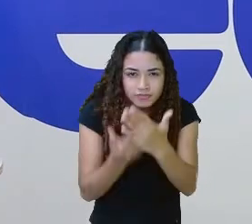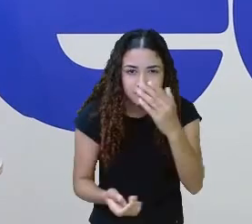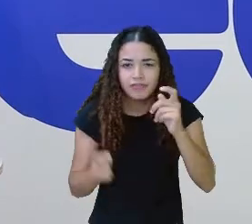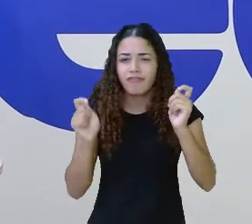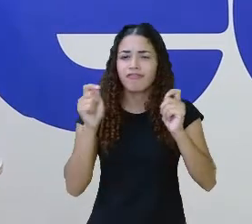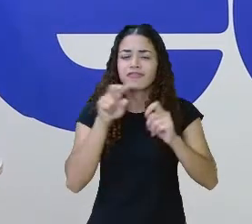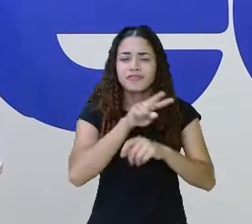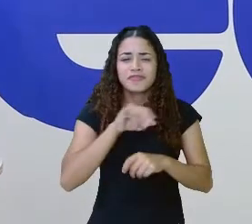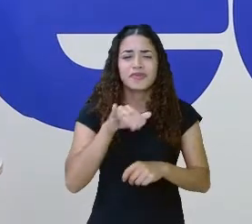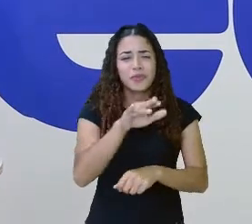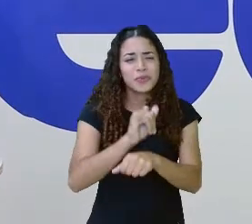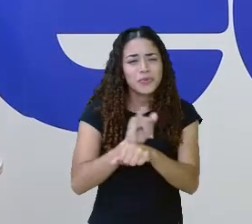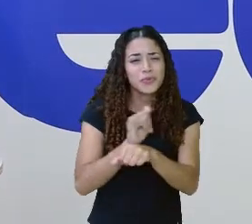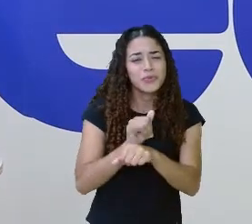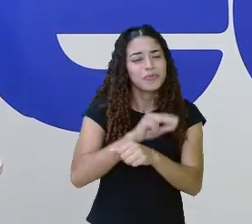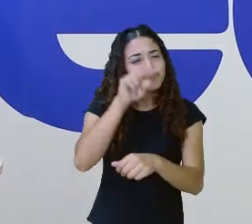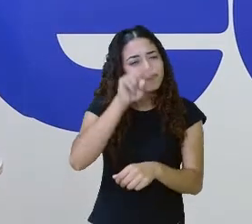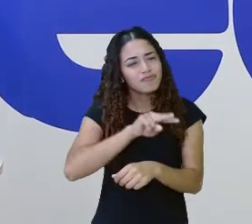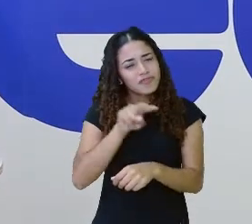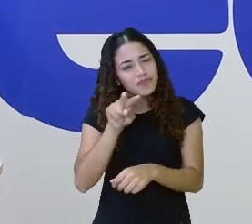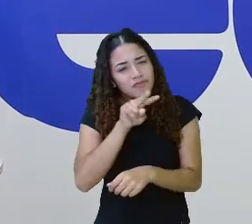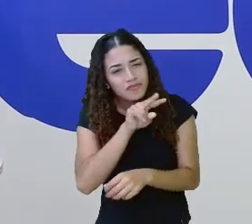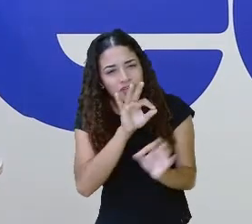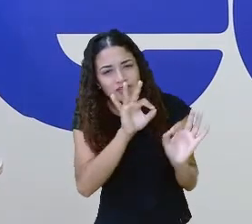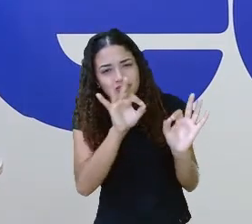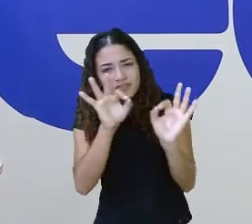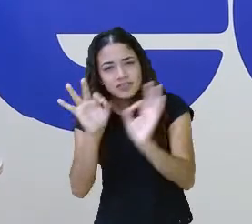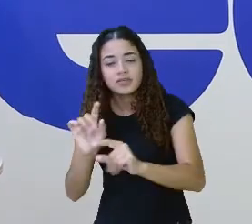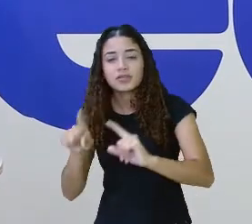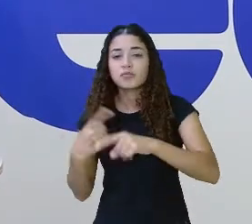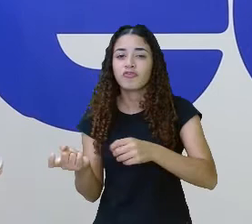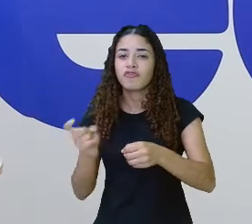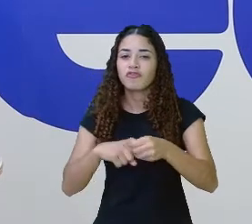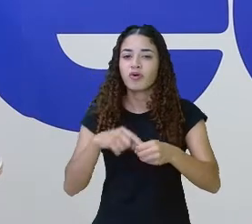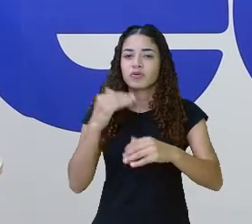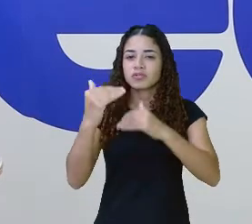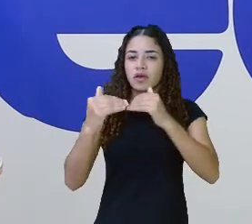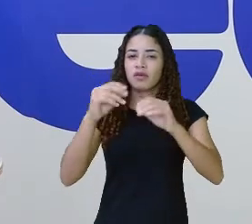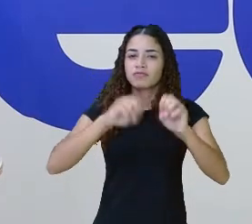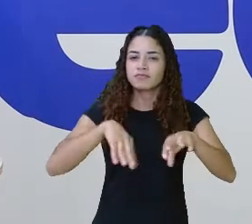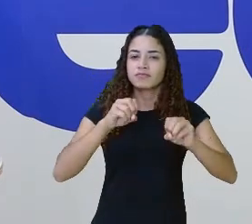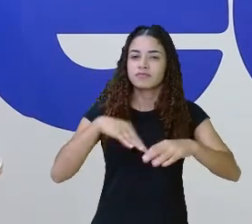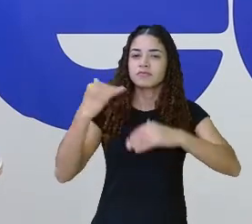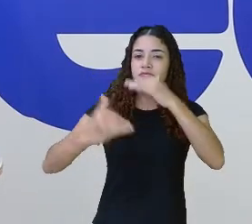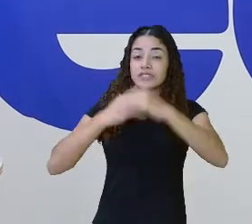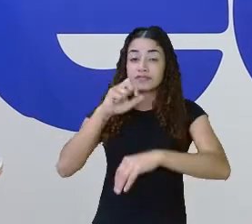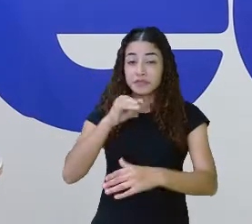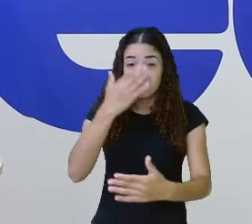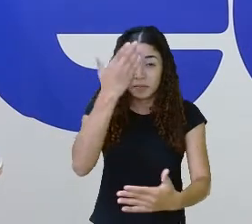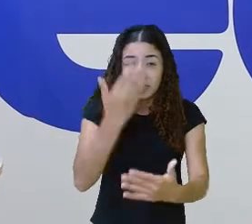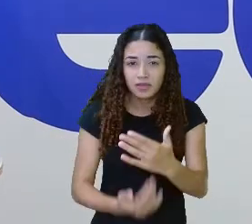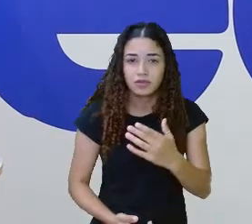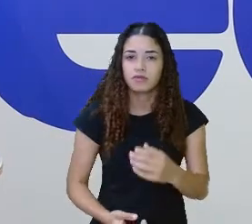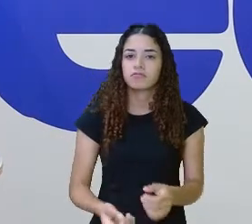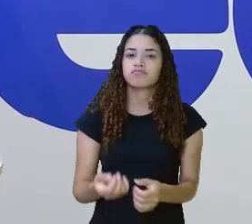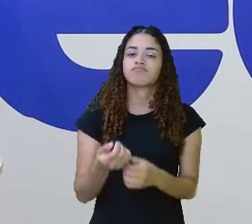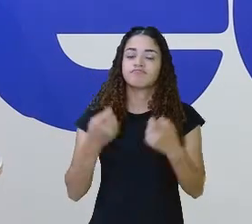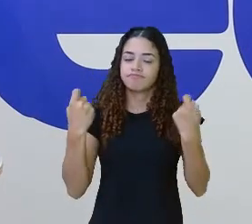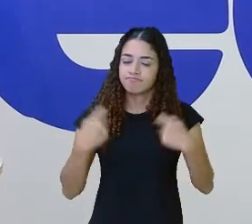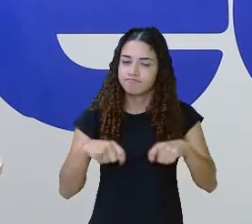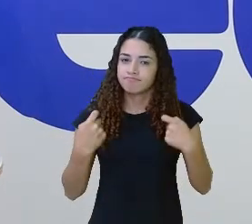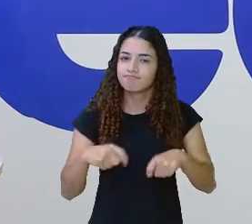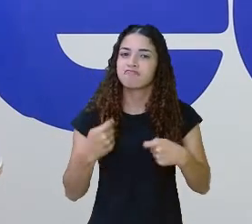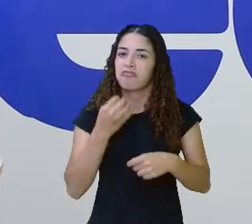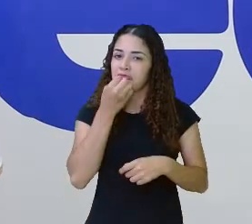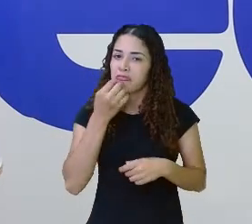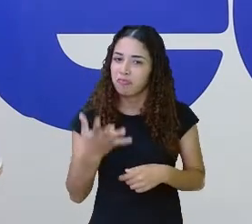na aula e depois retorna a essa aula de evolução. Eu acho que quem perdeu vale muito a pena voltar e assistir algumas